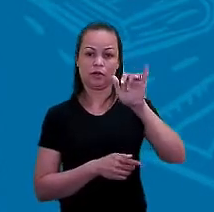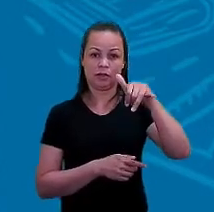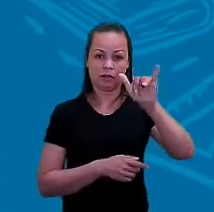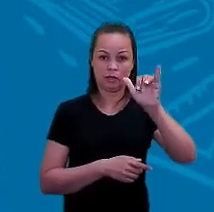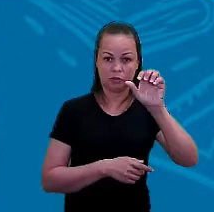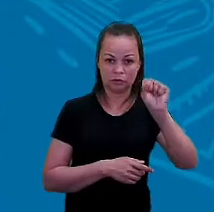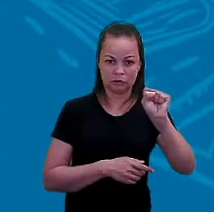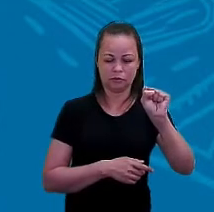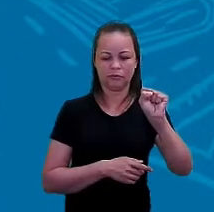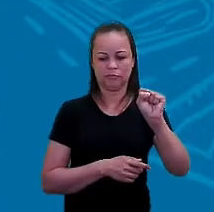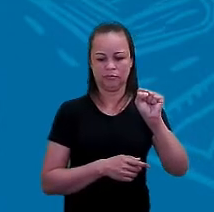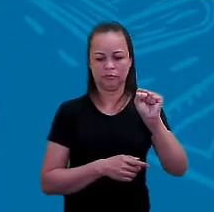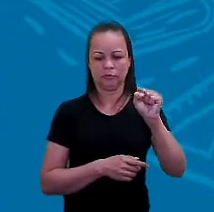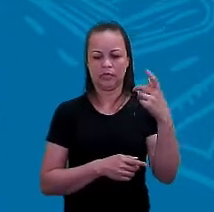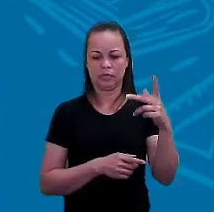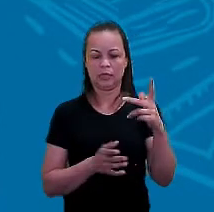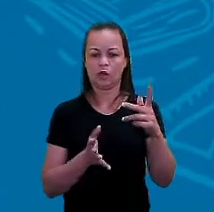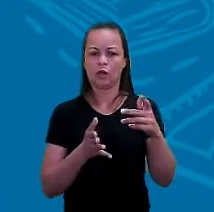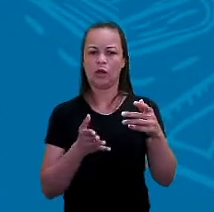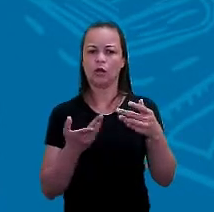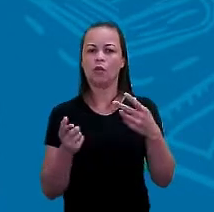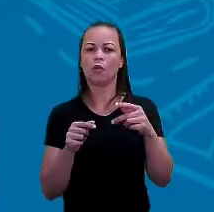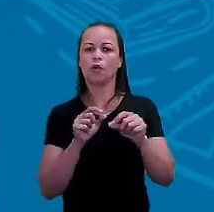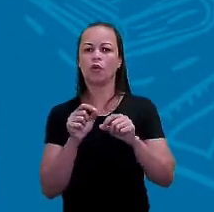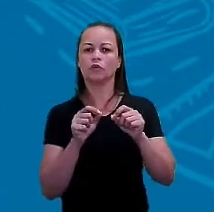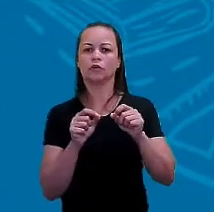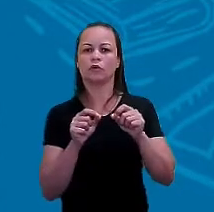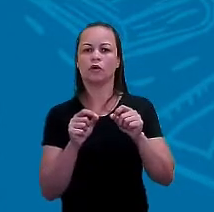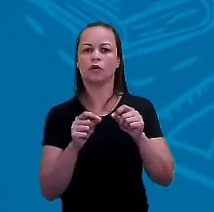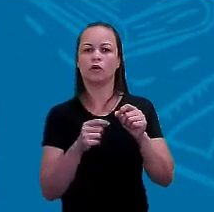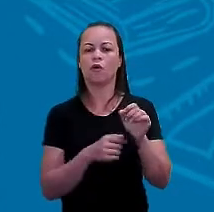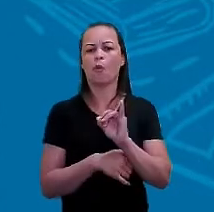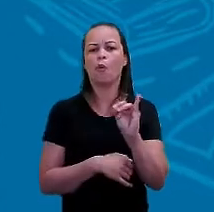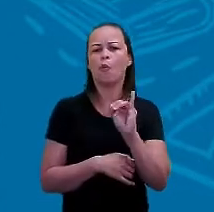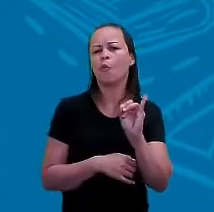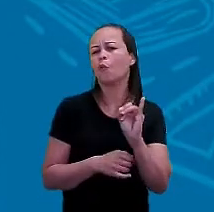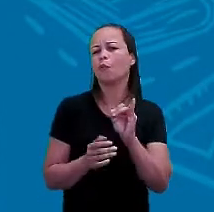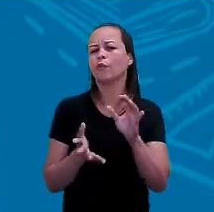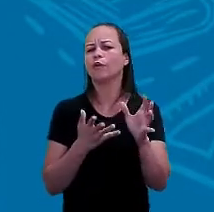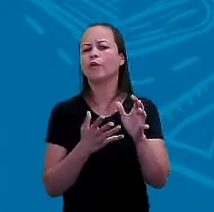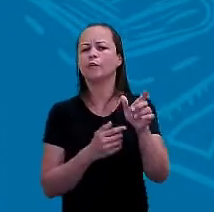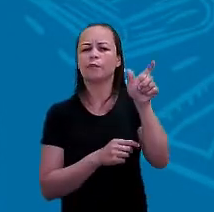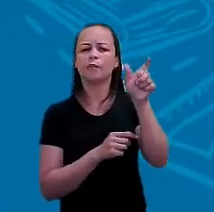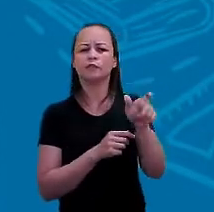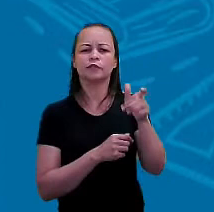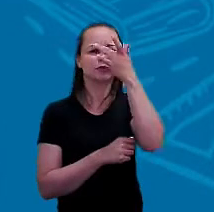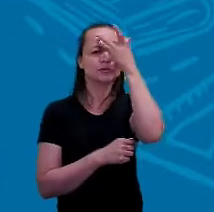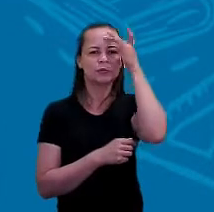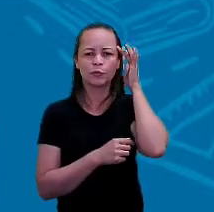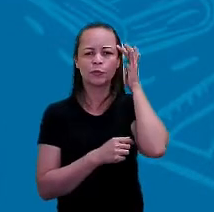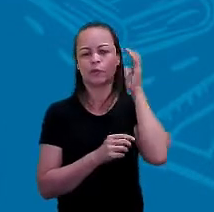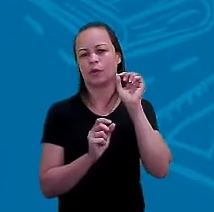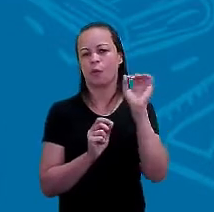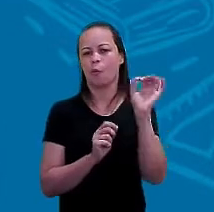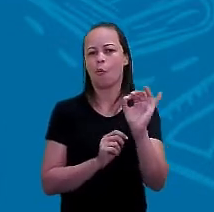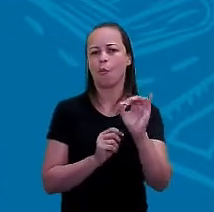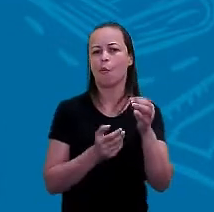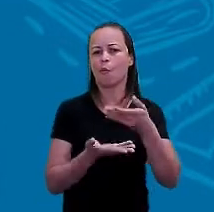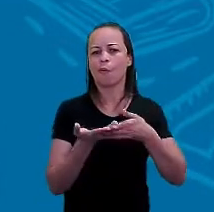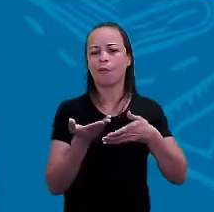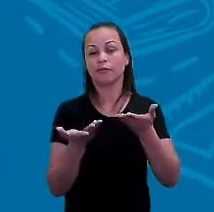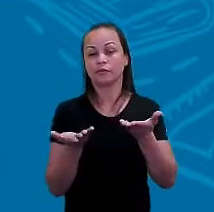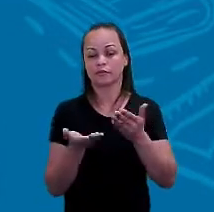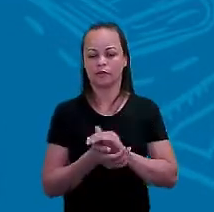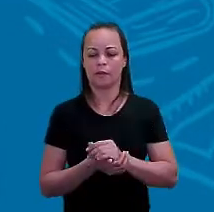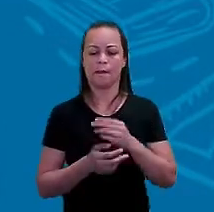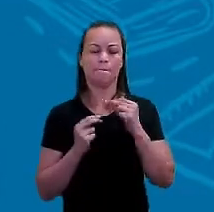português, quando eu digo oi gente, olá pessoal, então esse oi gente, a gente pode, eu